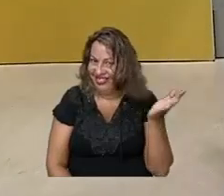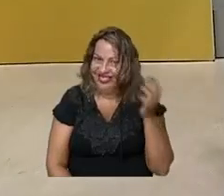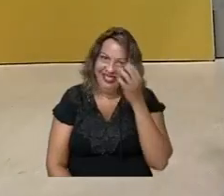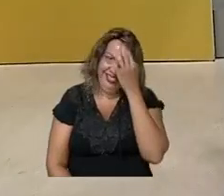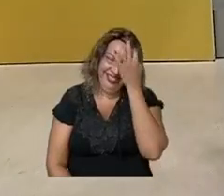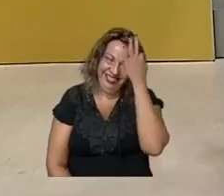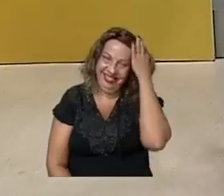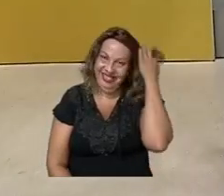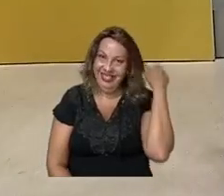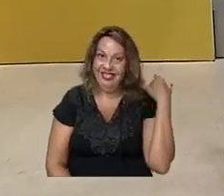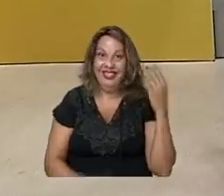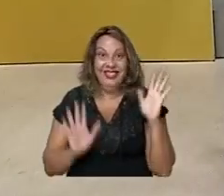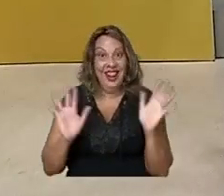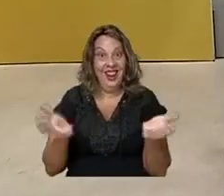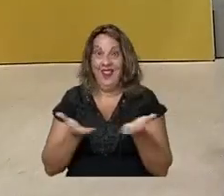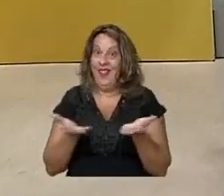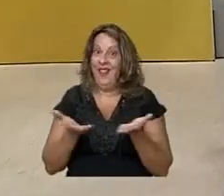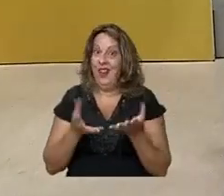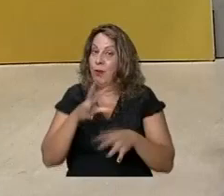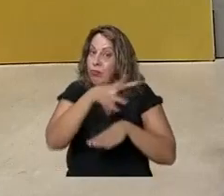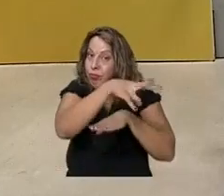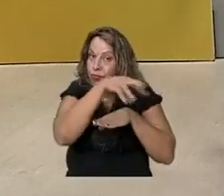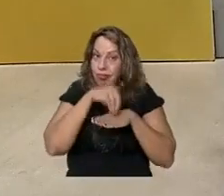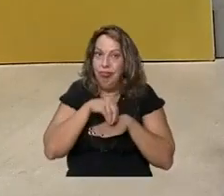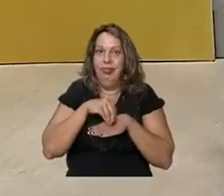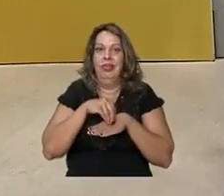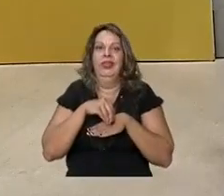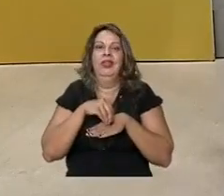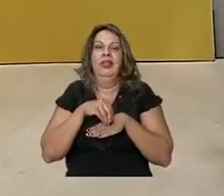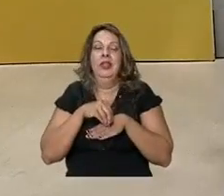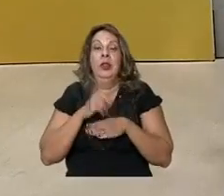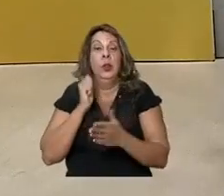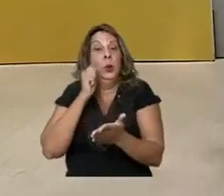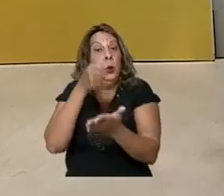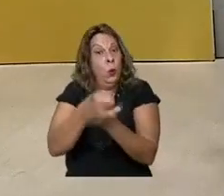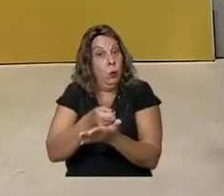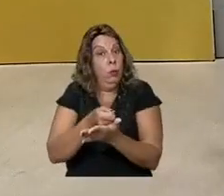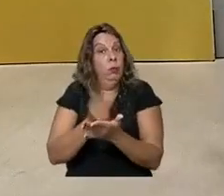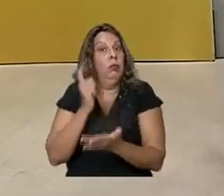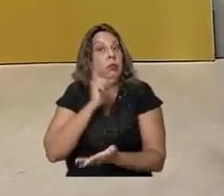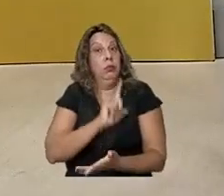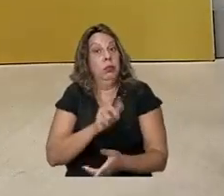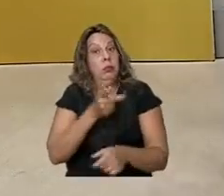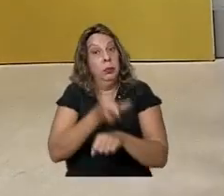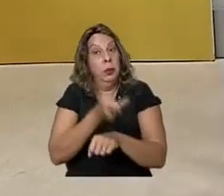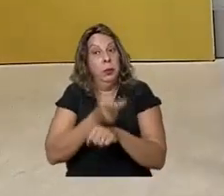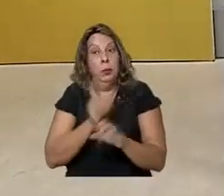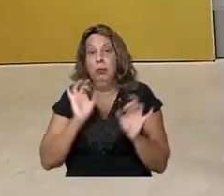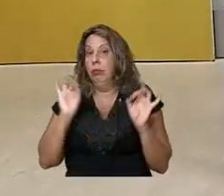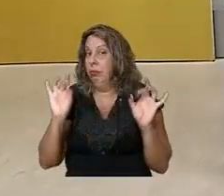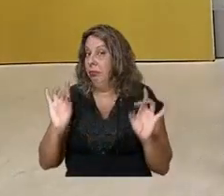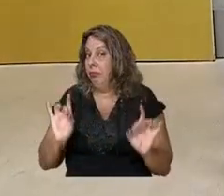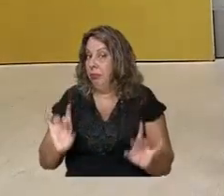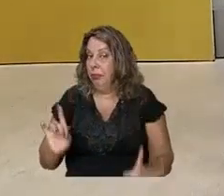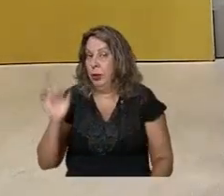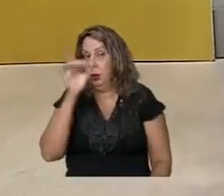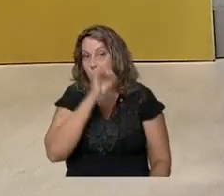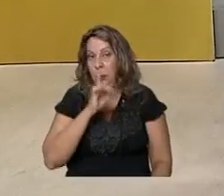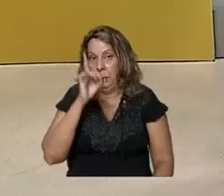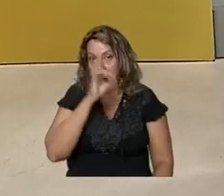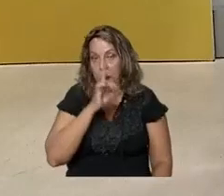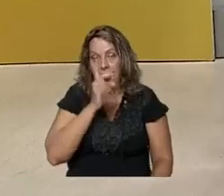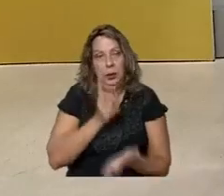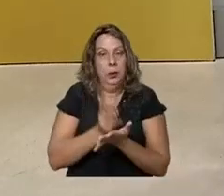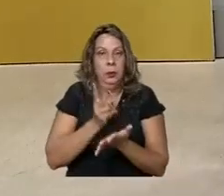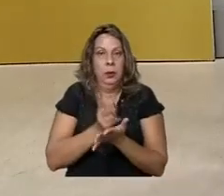Olha aí, recado dado! Adquira seu título Caju Cap, concorra a prêmios maravilhosos, né? Toda semana, todo domingo. E lembrando que